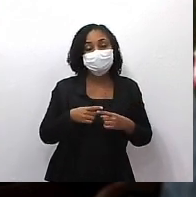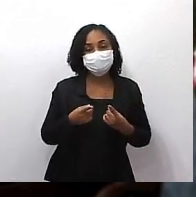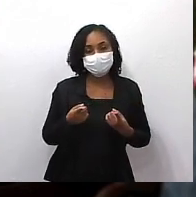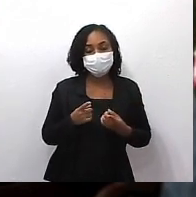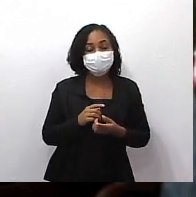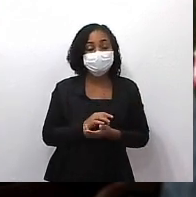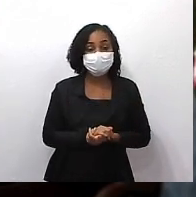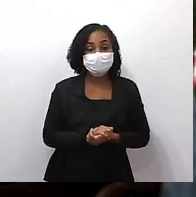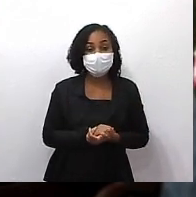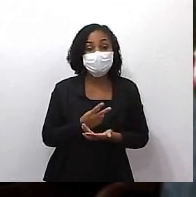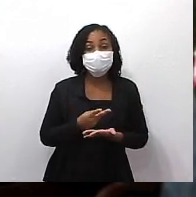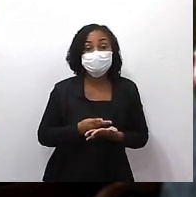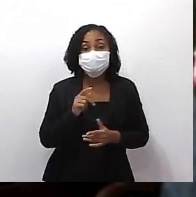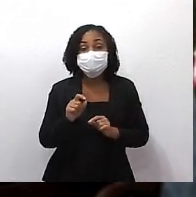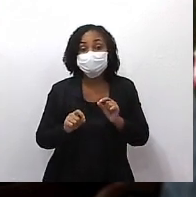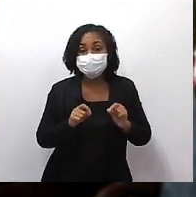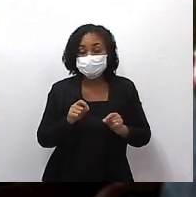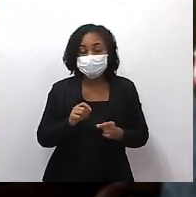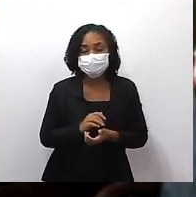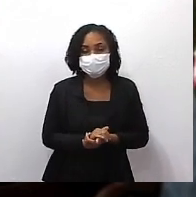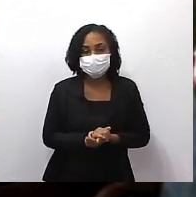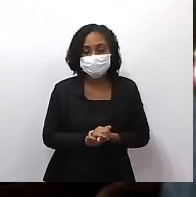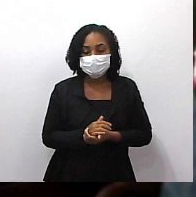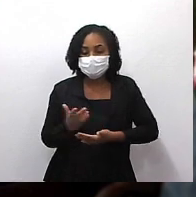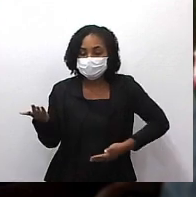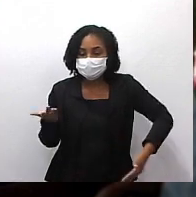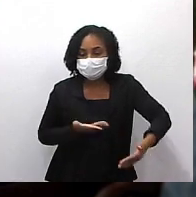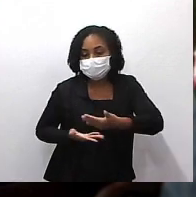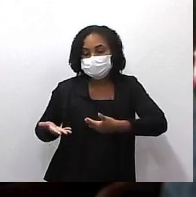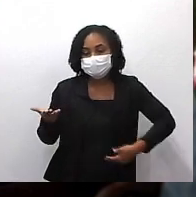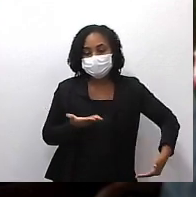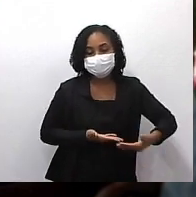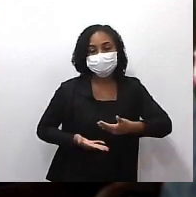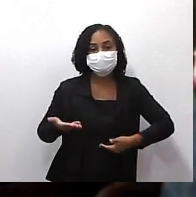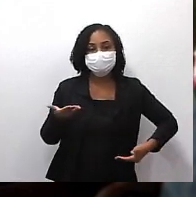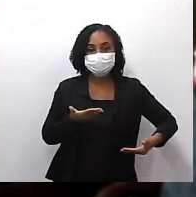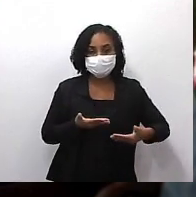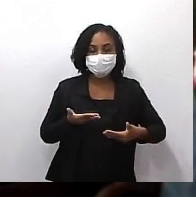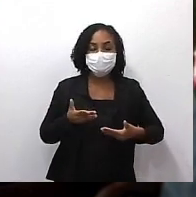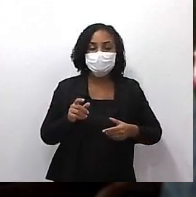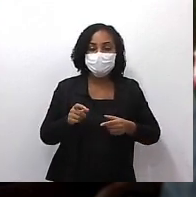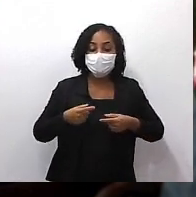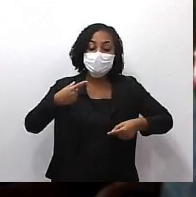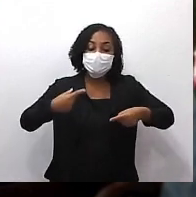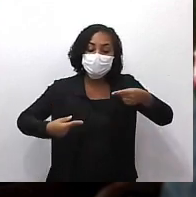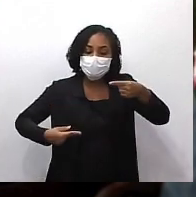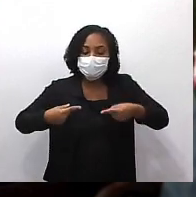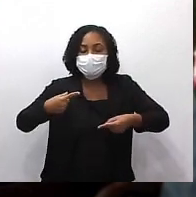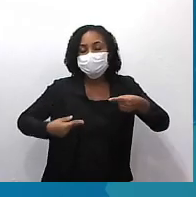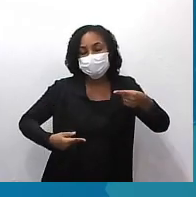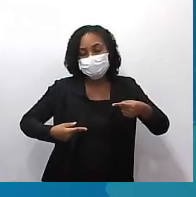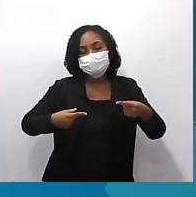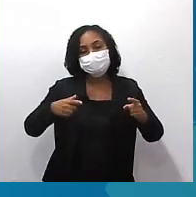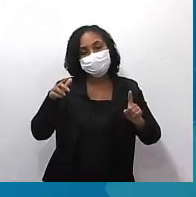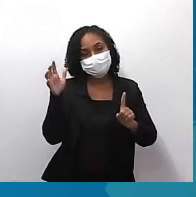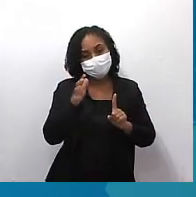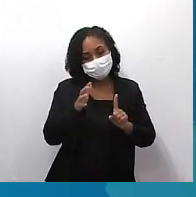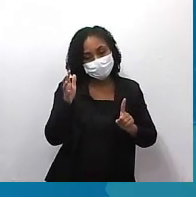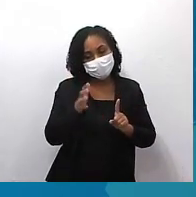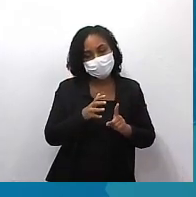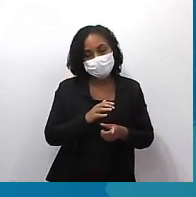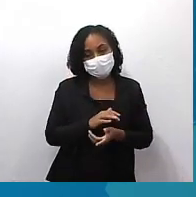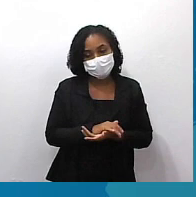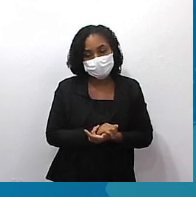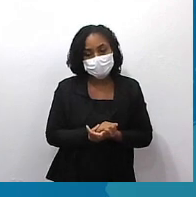indígena. E aí o que acontece? A relação, né, a questão política mesmo que envolve